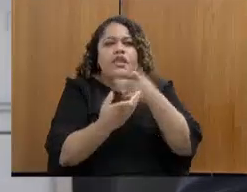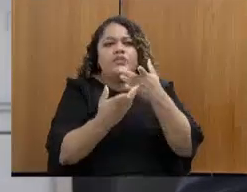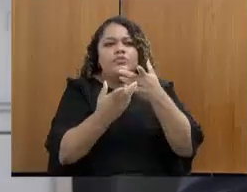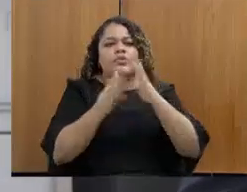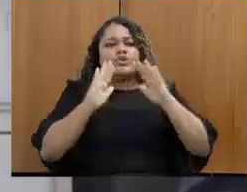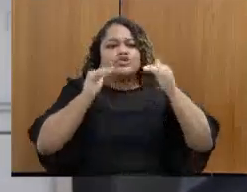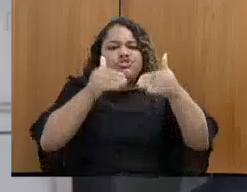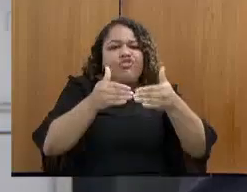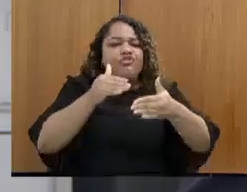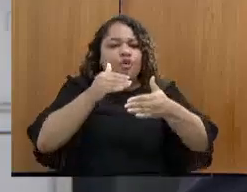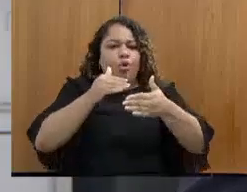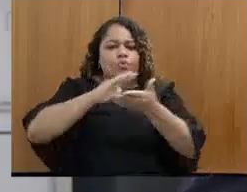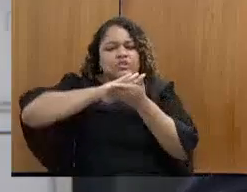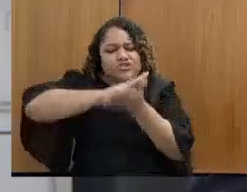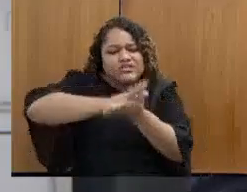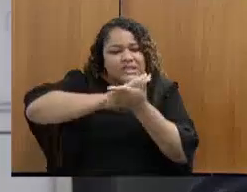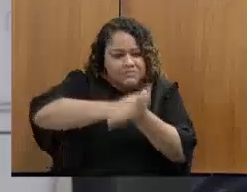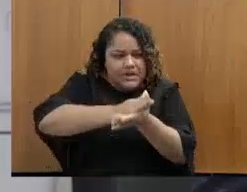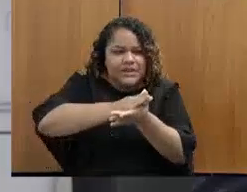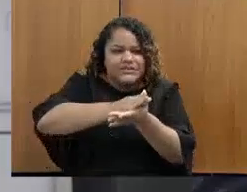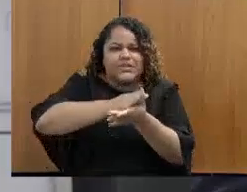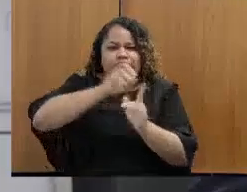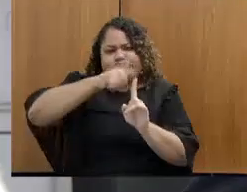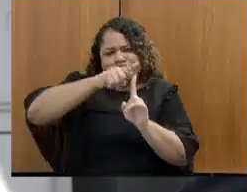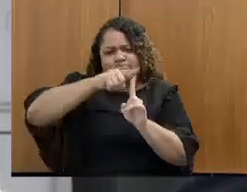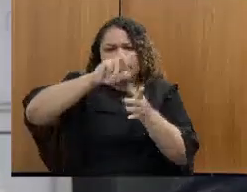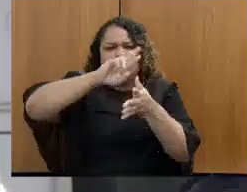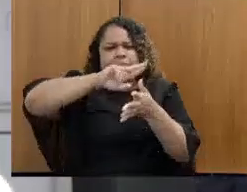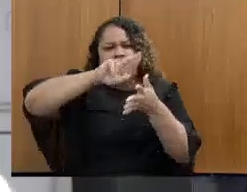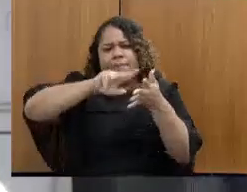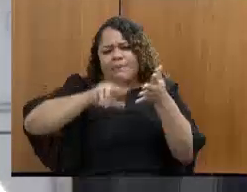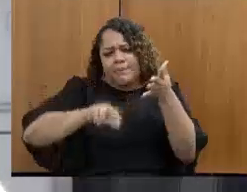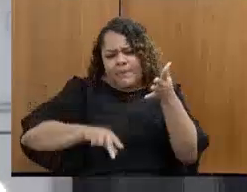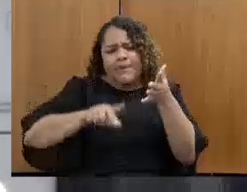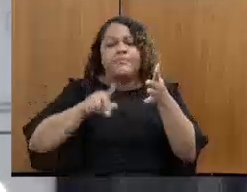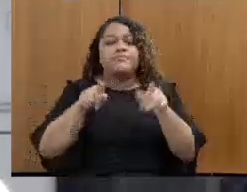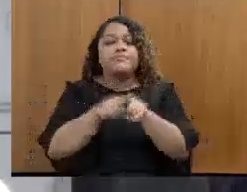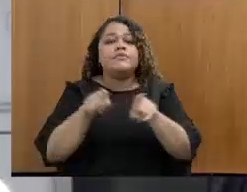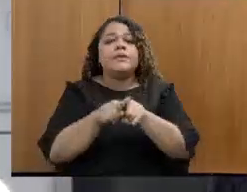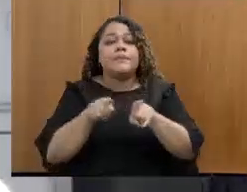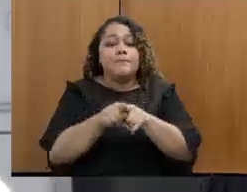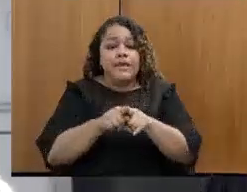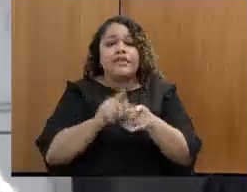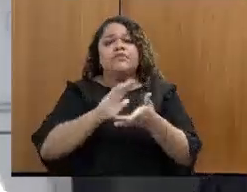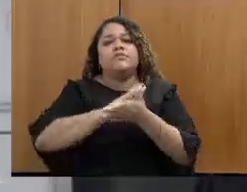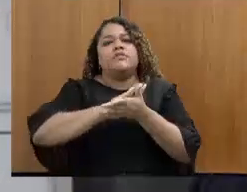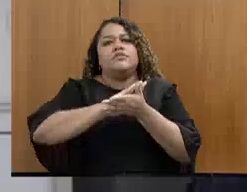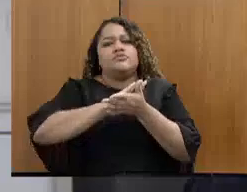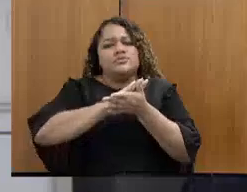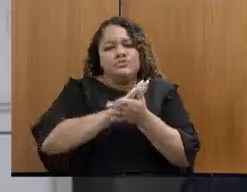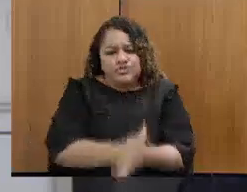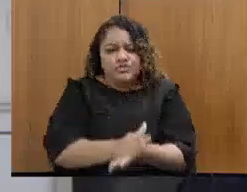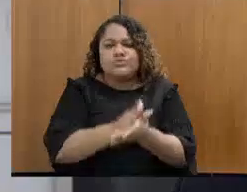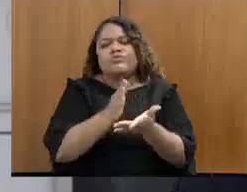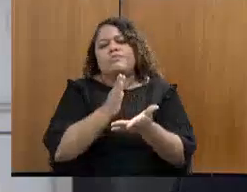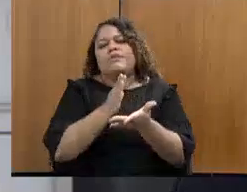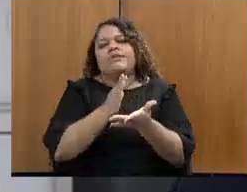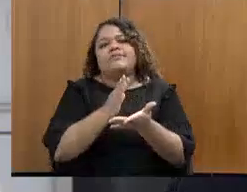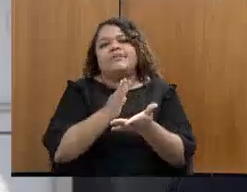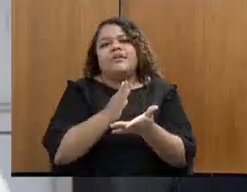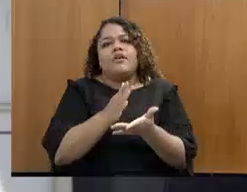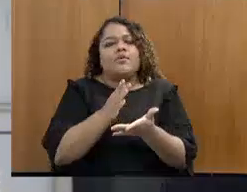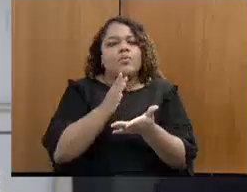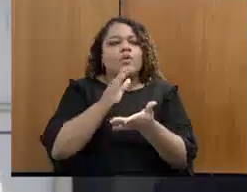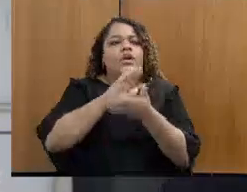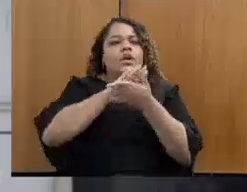discriminação a gente também enfrenta discriminação intolerância xenofobia né com os